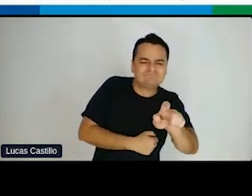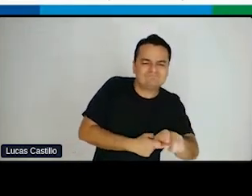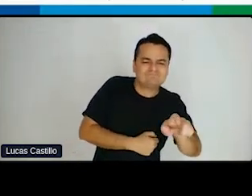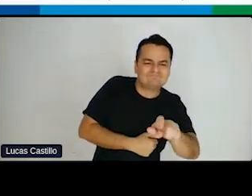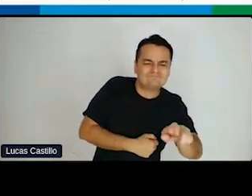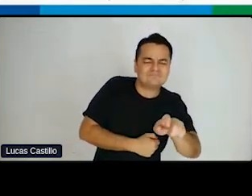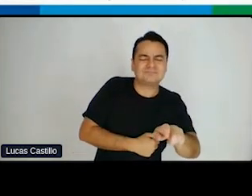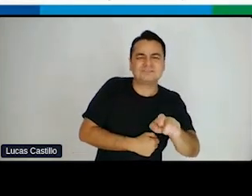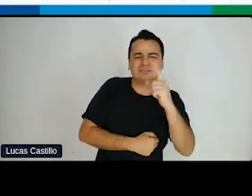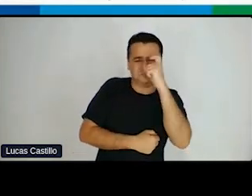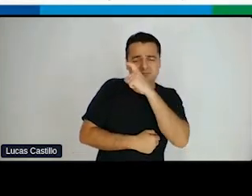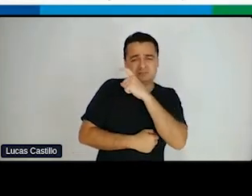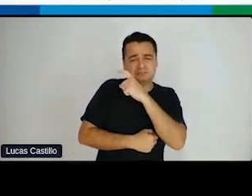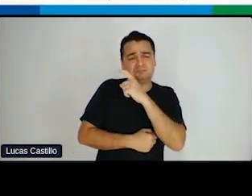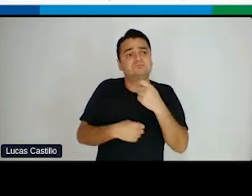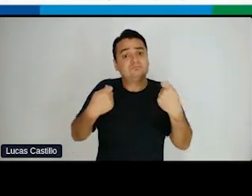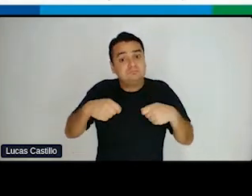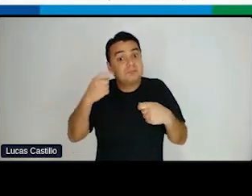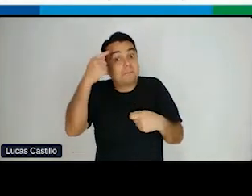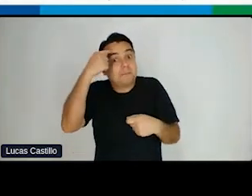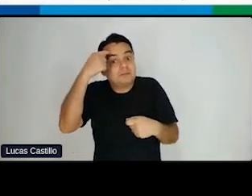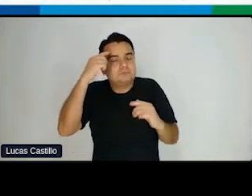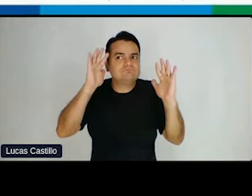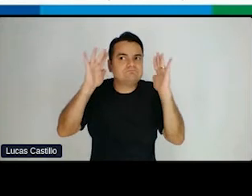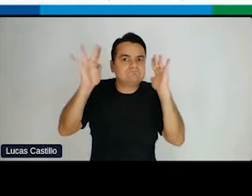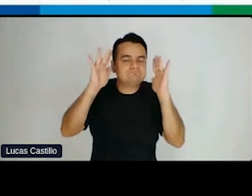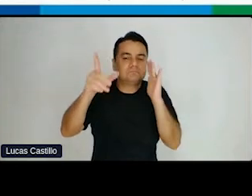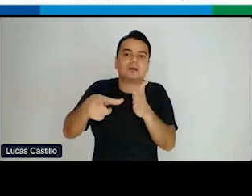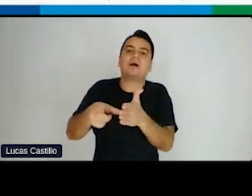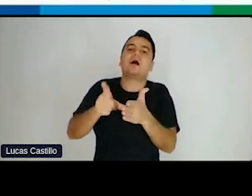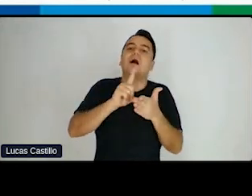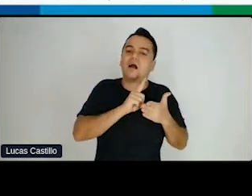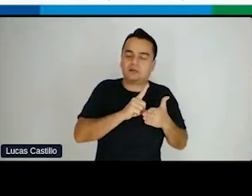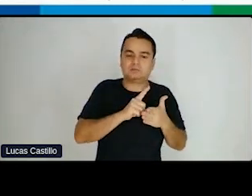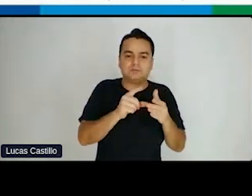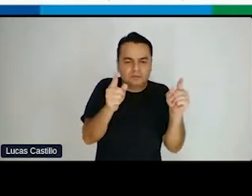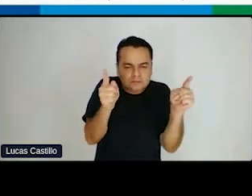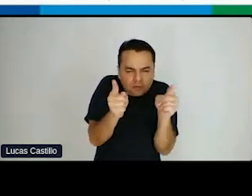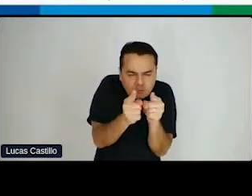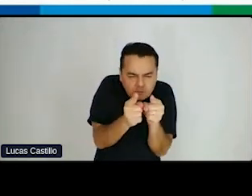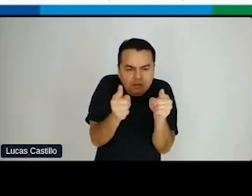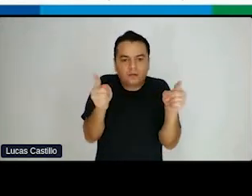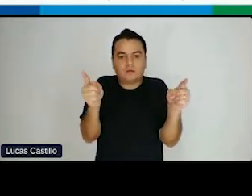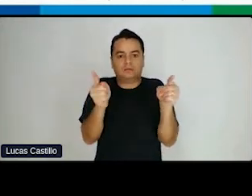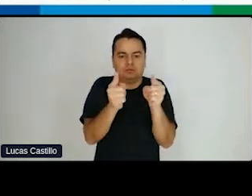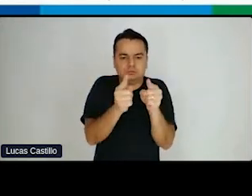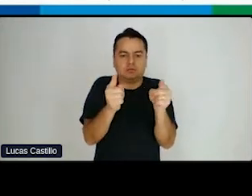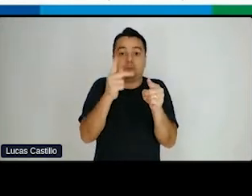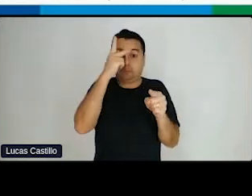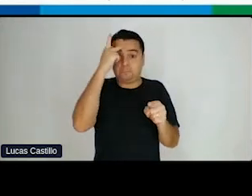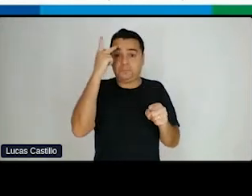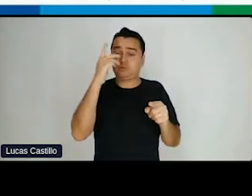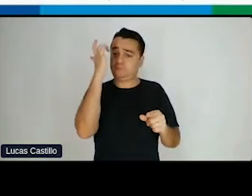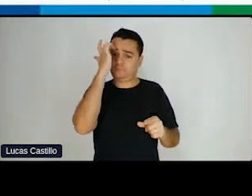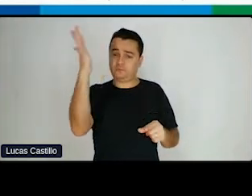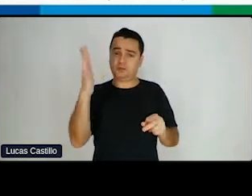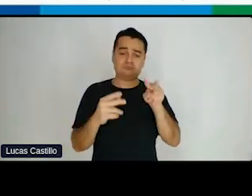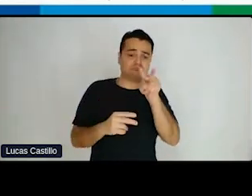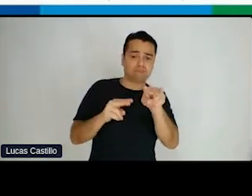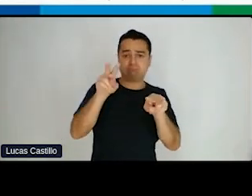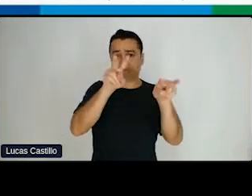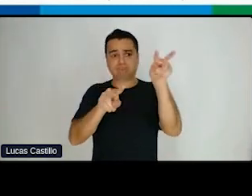conseguir? Então é isso, é ter cuidado, né, no tamanho aí das nossas soluções, dos nossos produtos que a